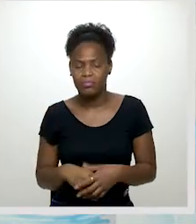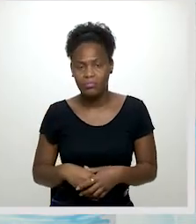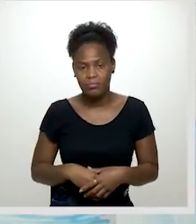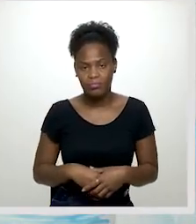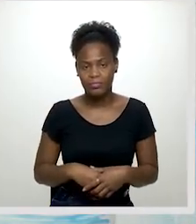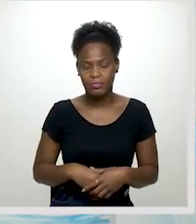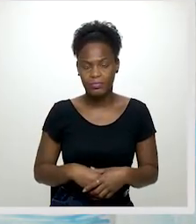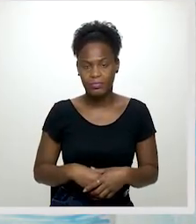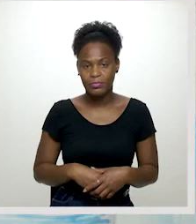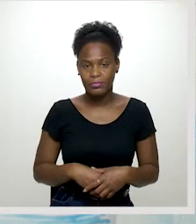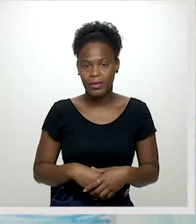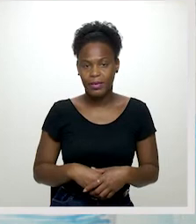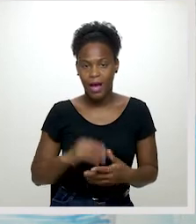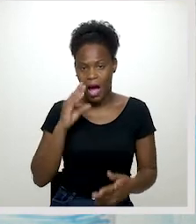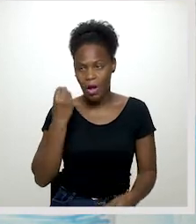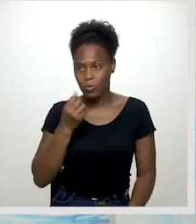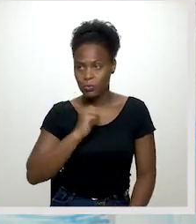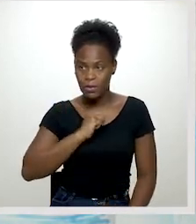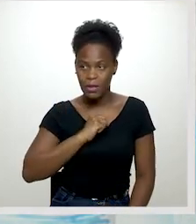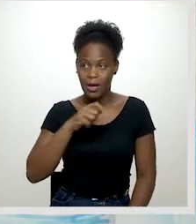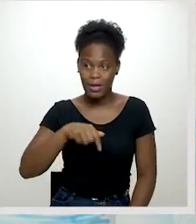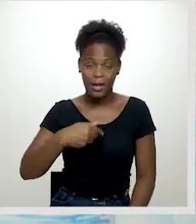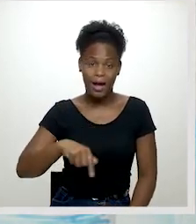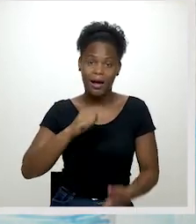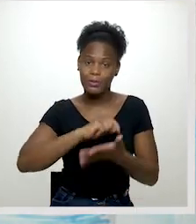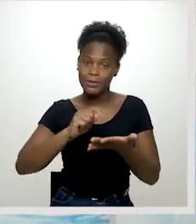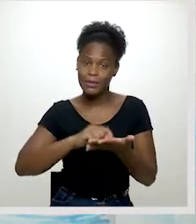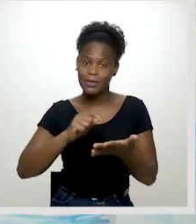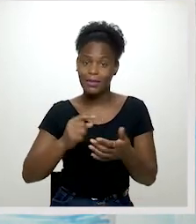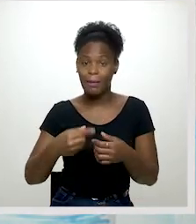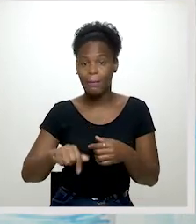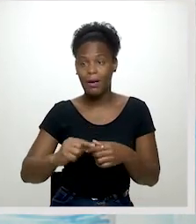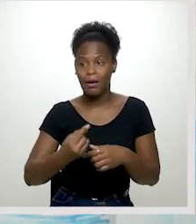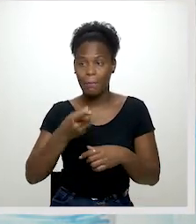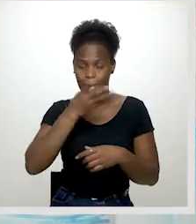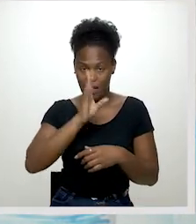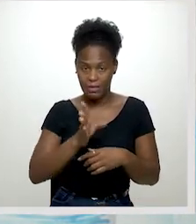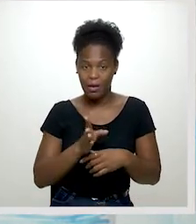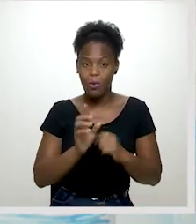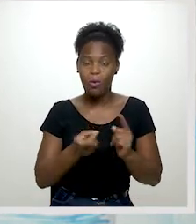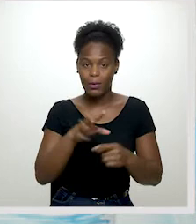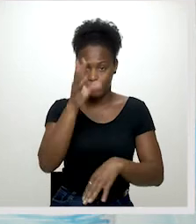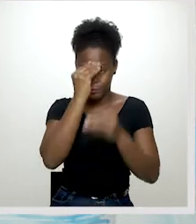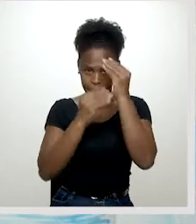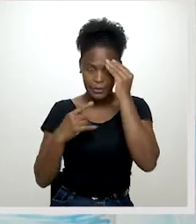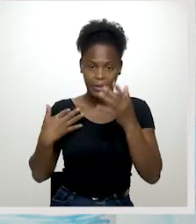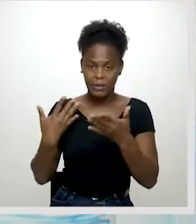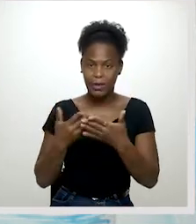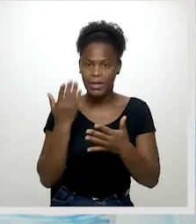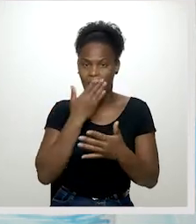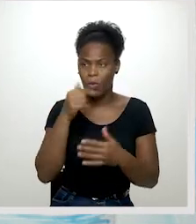Minhas alunas e meus alunos, aqui temos o exercício para pôr em prática o que aprenderam durante a aula de hoje.